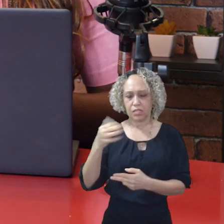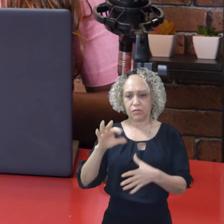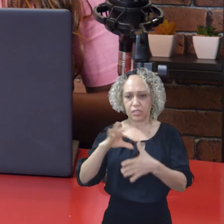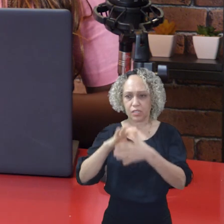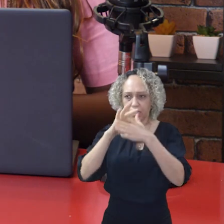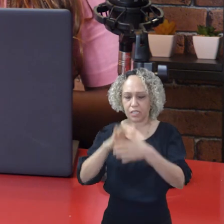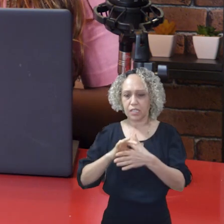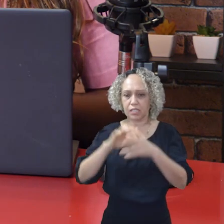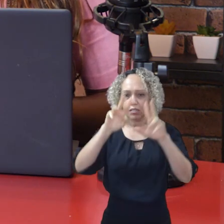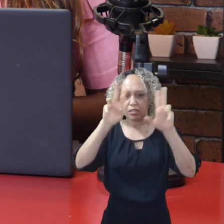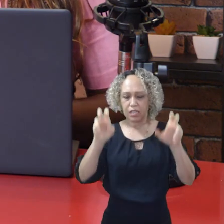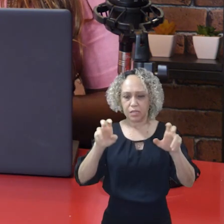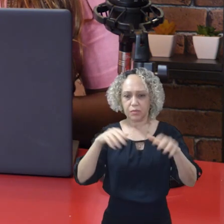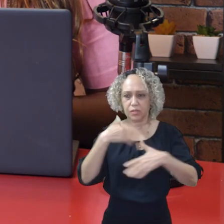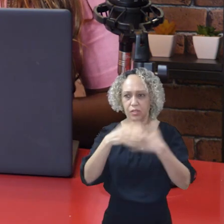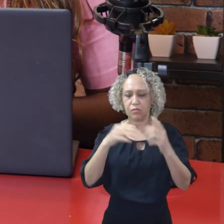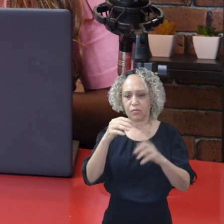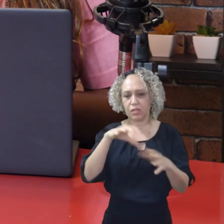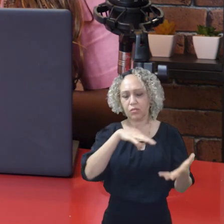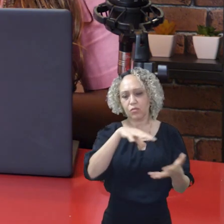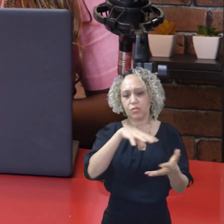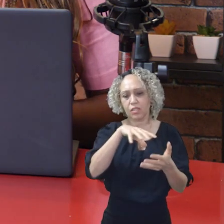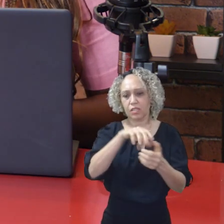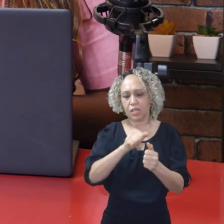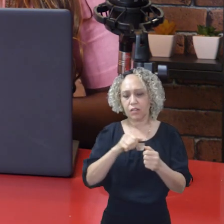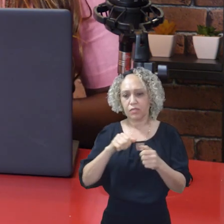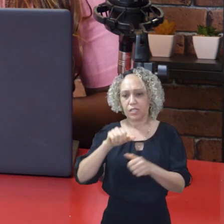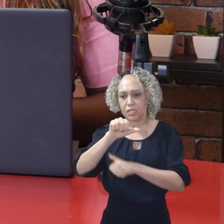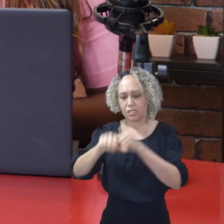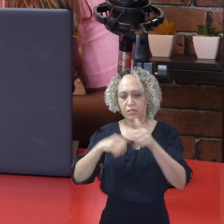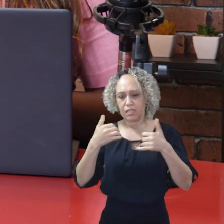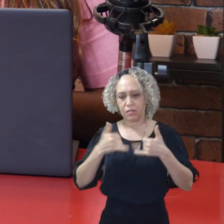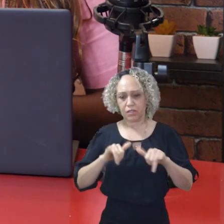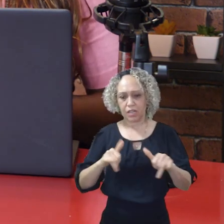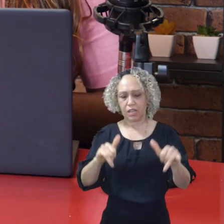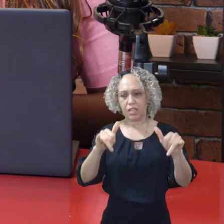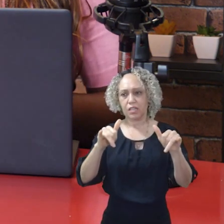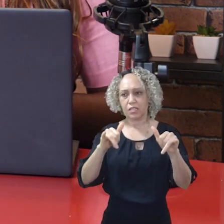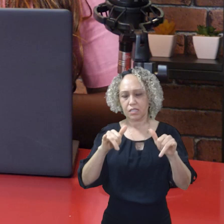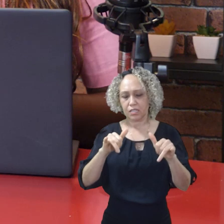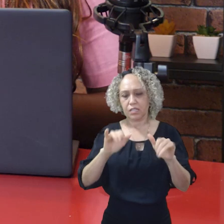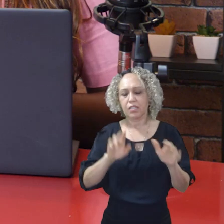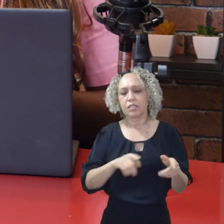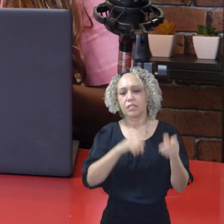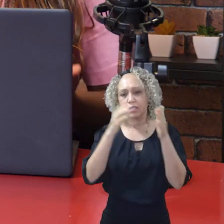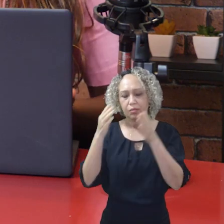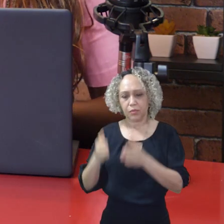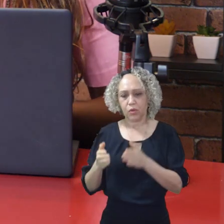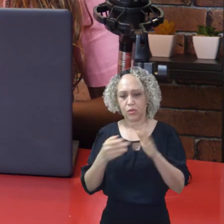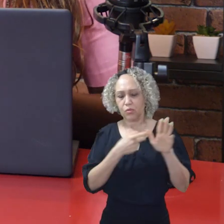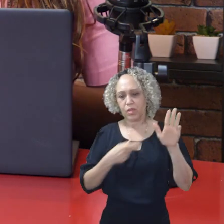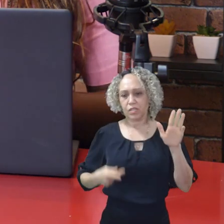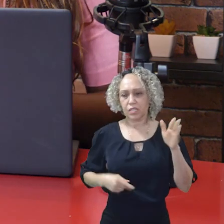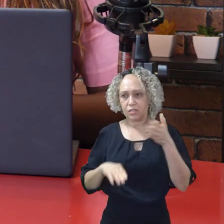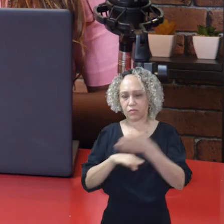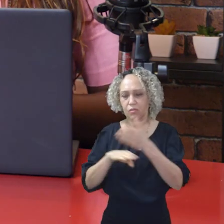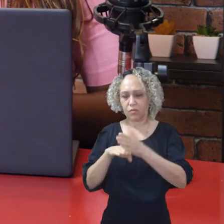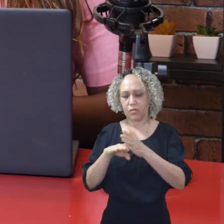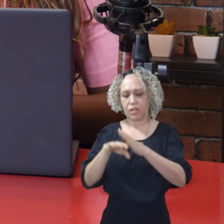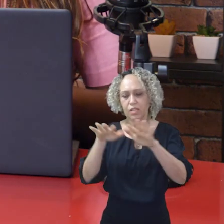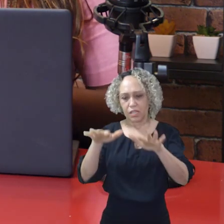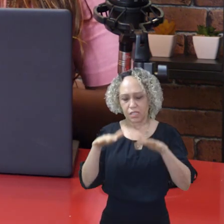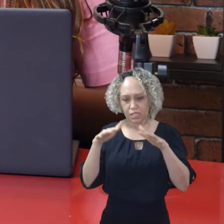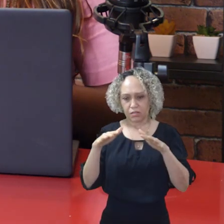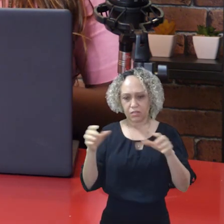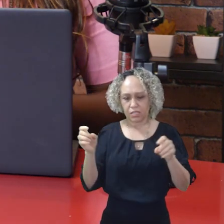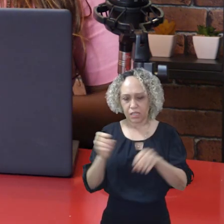do G20, que teve como tema desenvolvimento sustentável e transição energética. Depois, o presidente compareceu